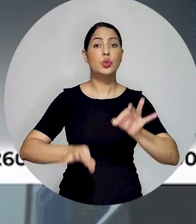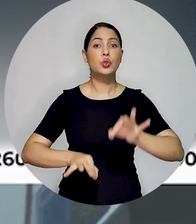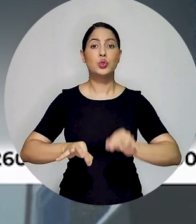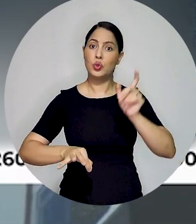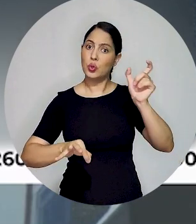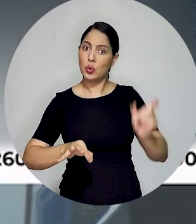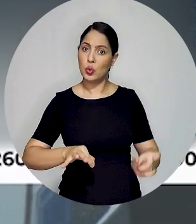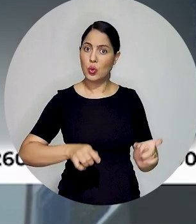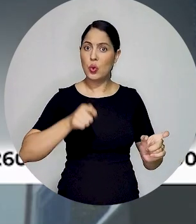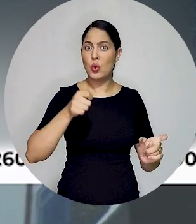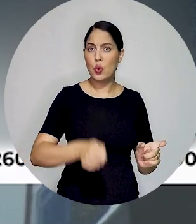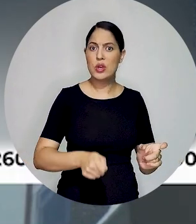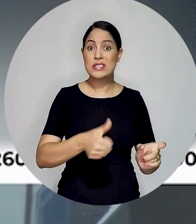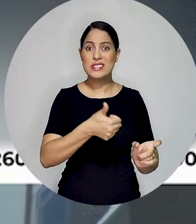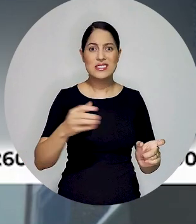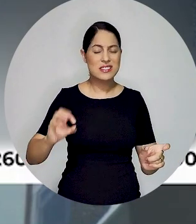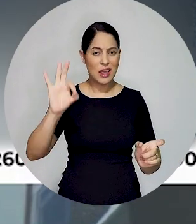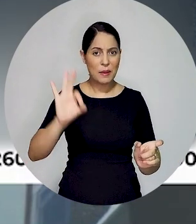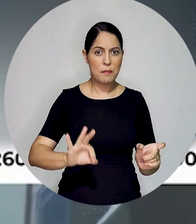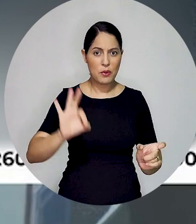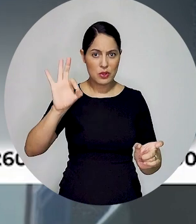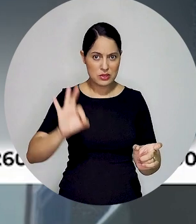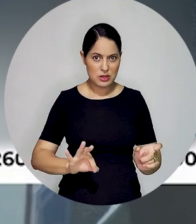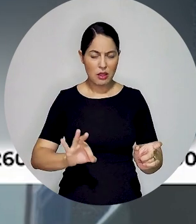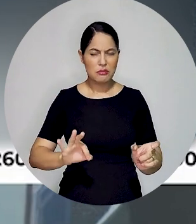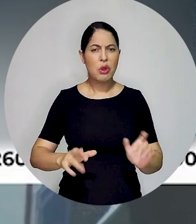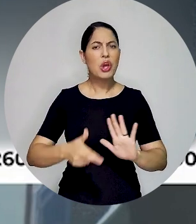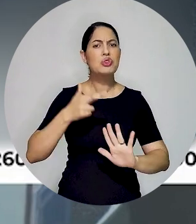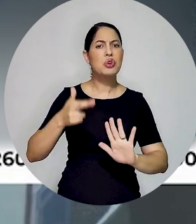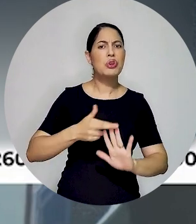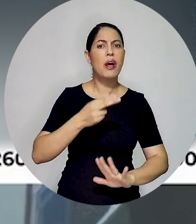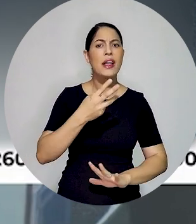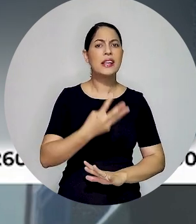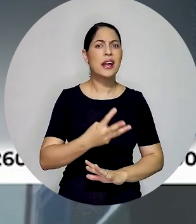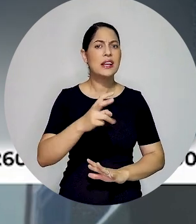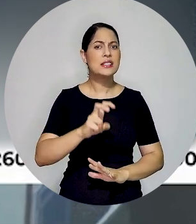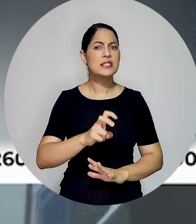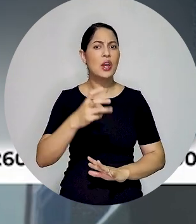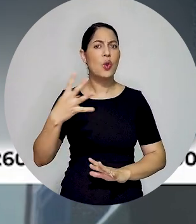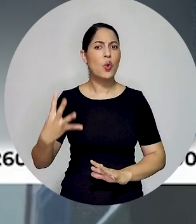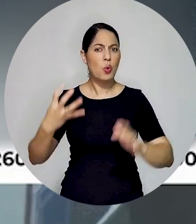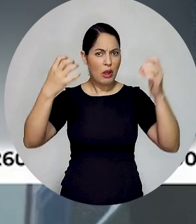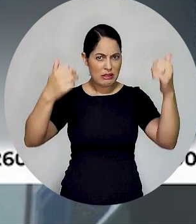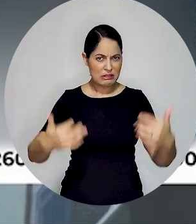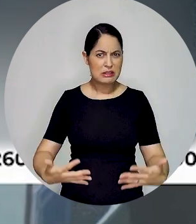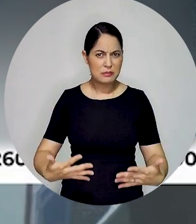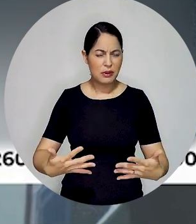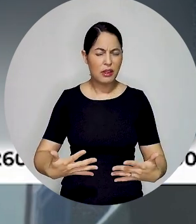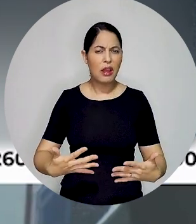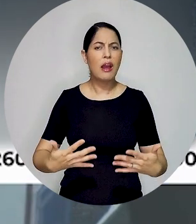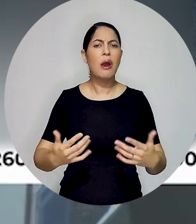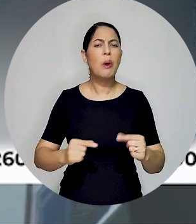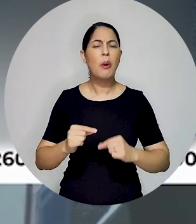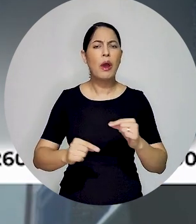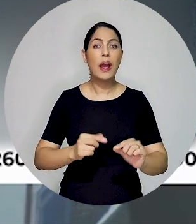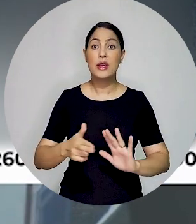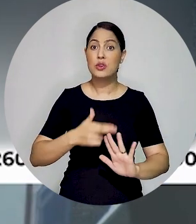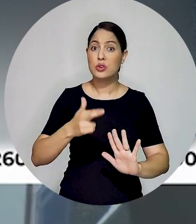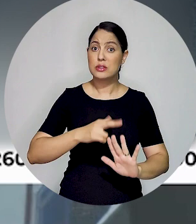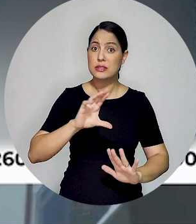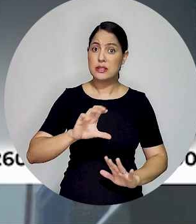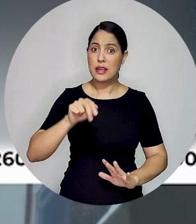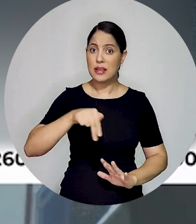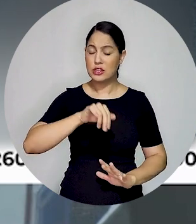digital, proposto pela Resolução 354 do CNJ, tem como foco o aprimoramento dos serviços